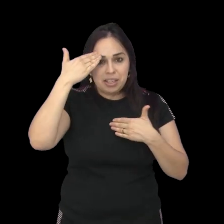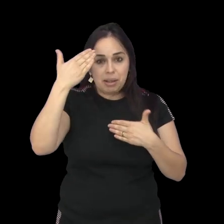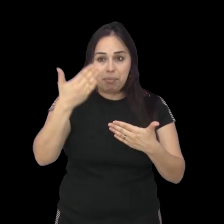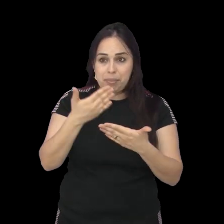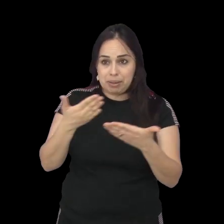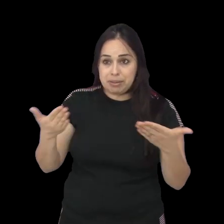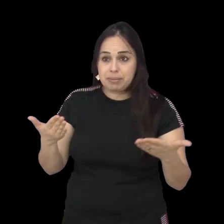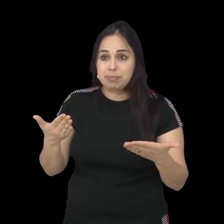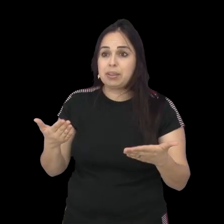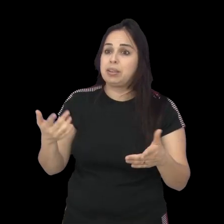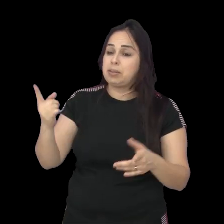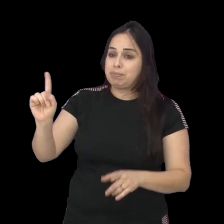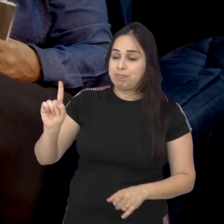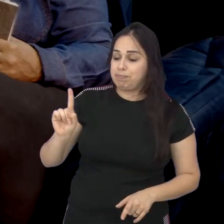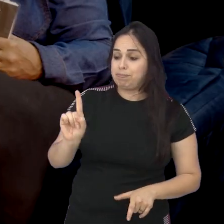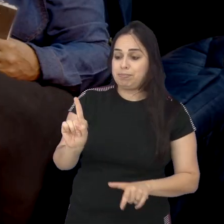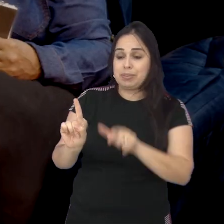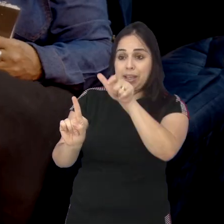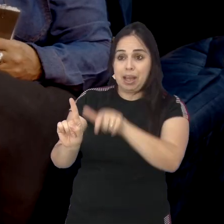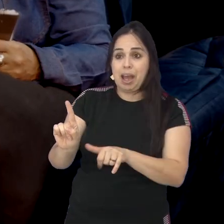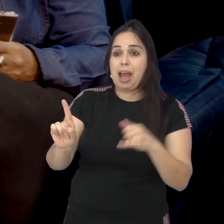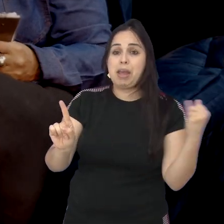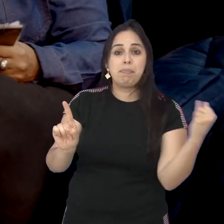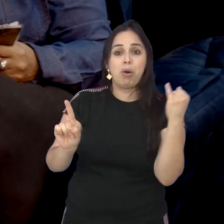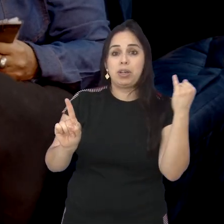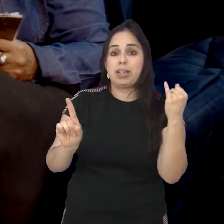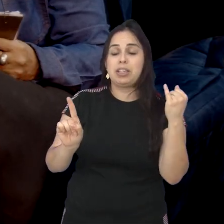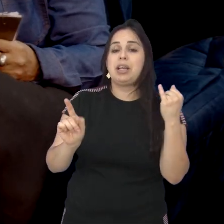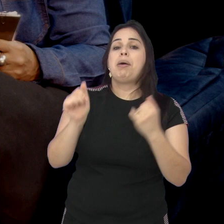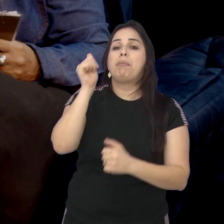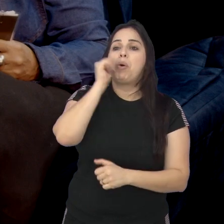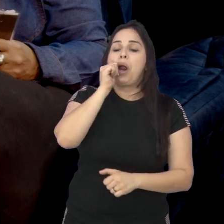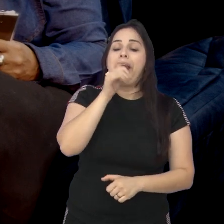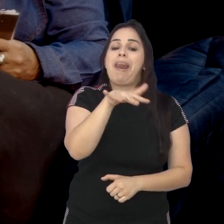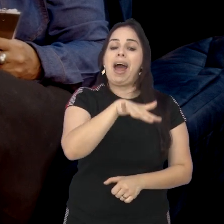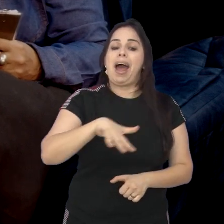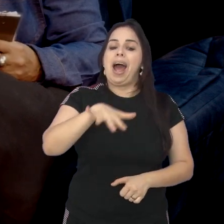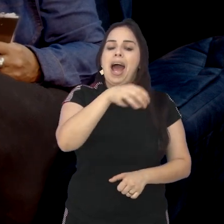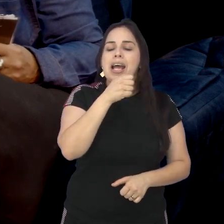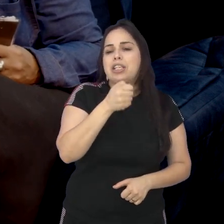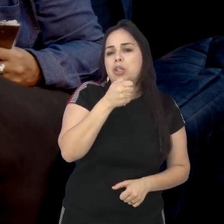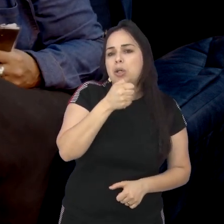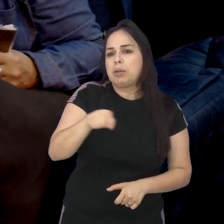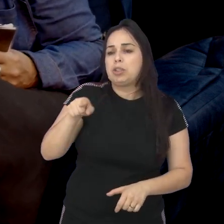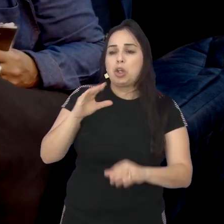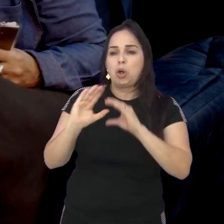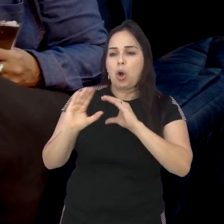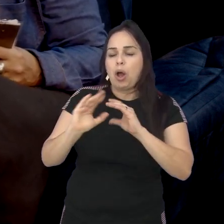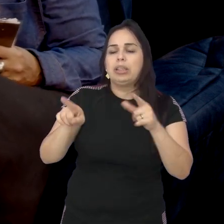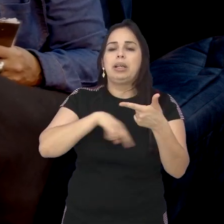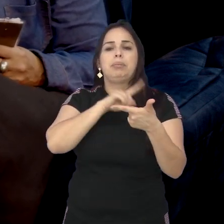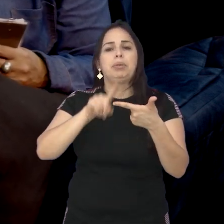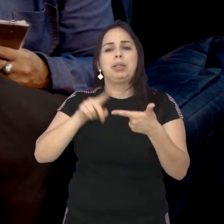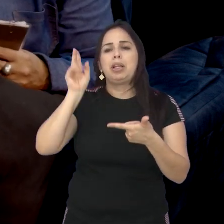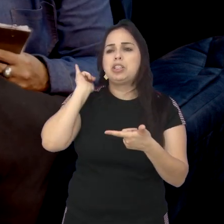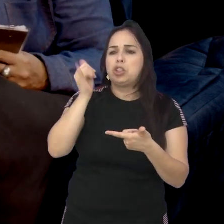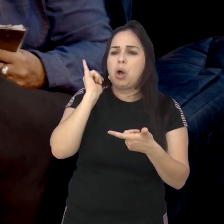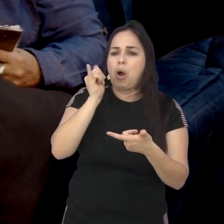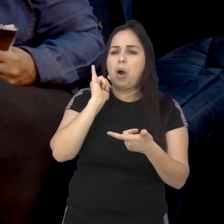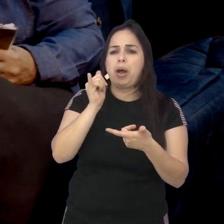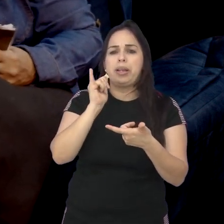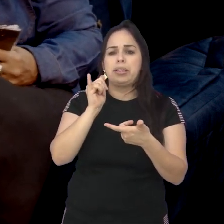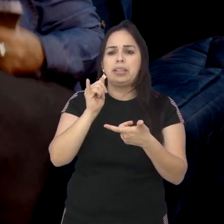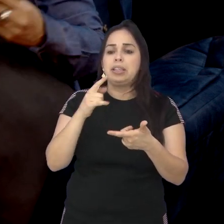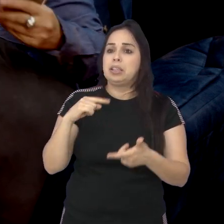sua presença. É muito importante a gente ter mulheres no jornalismo, mulheres se comunicando como você, contando a sua história,